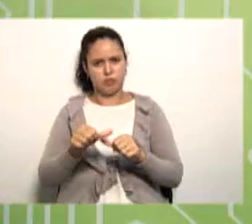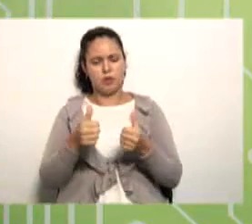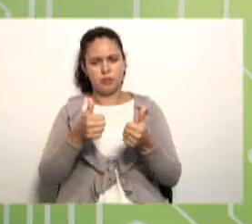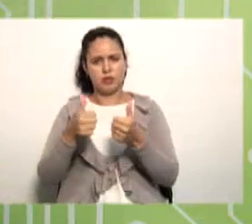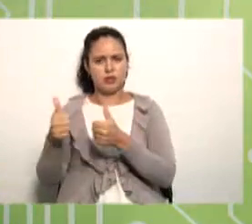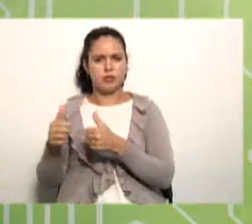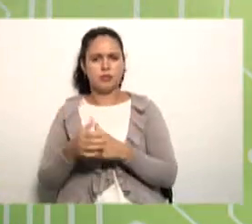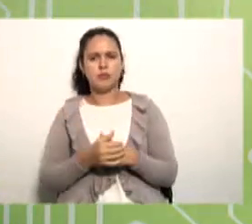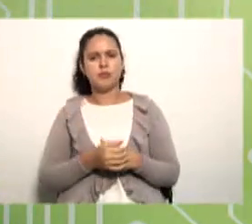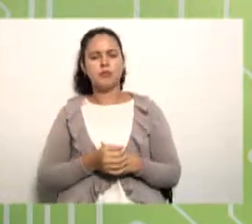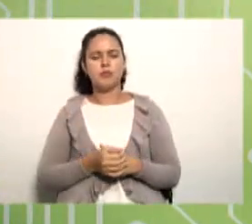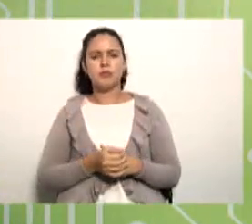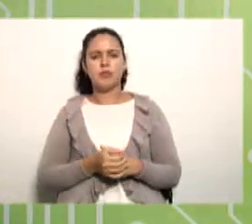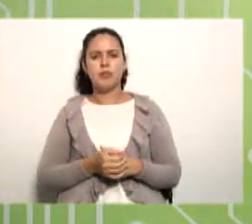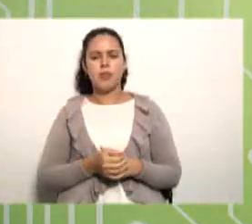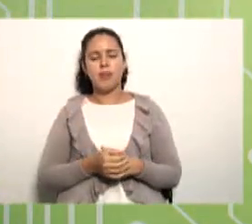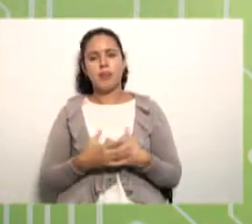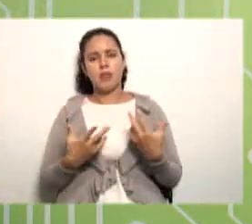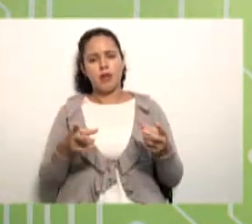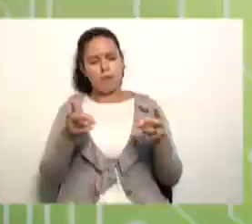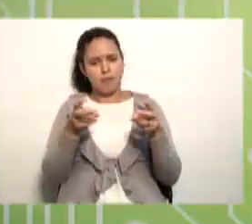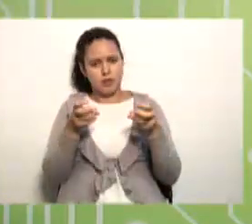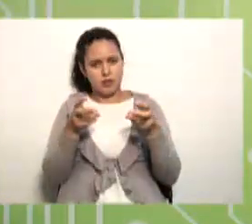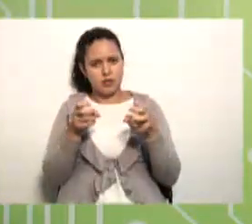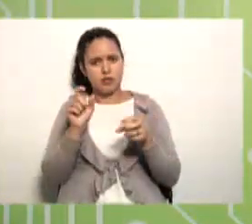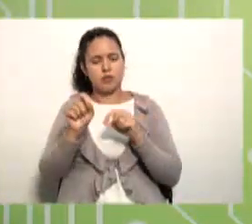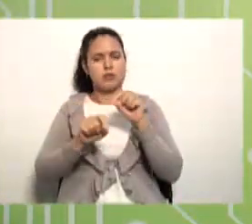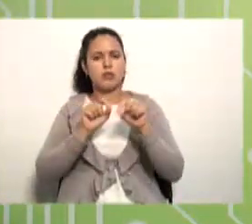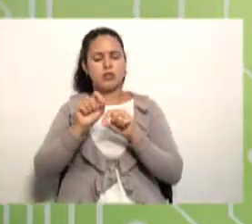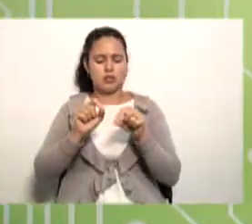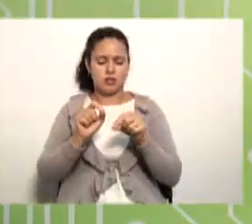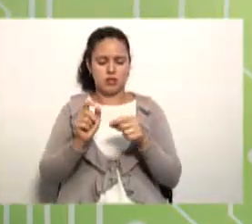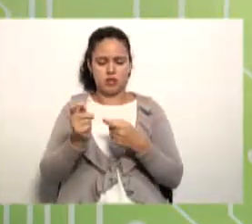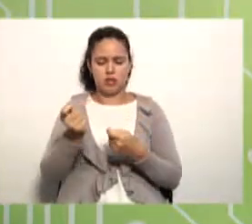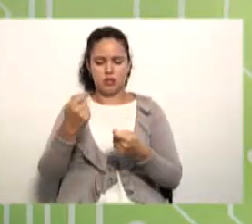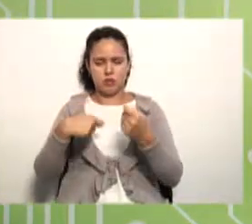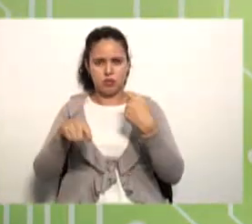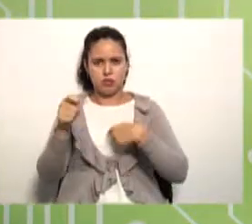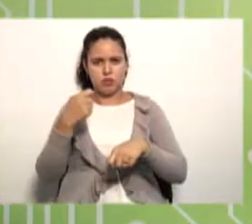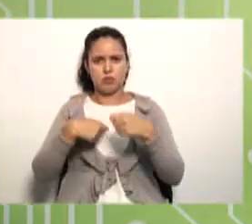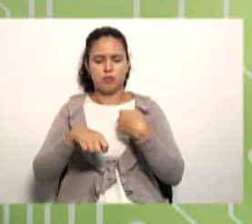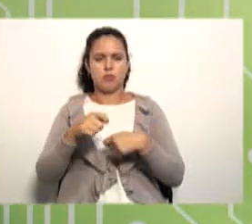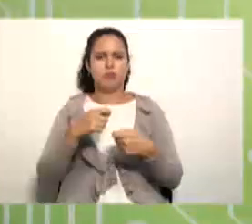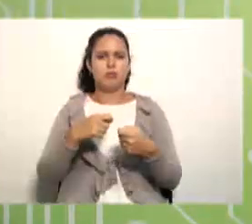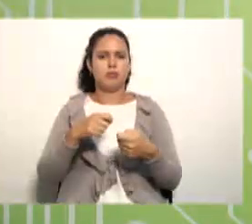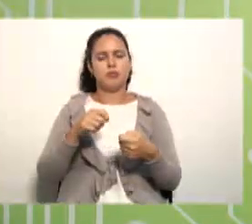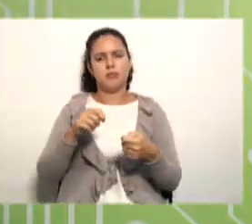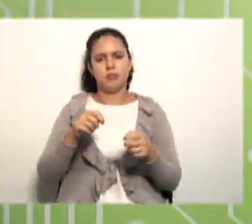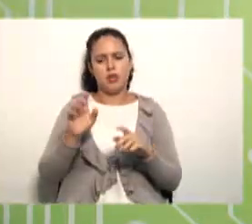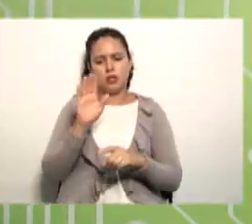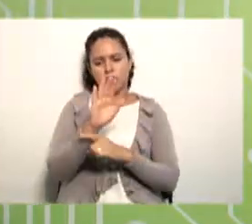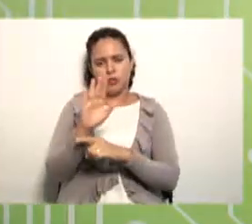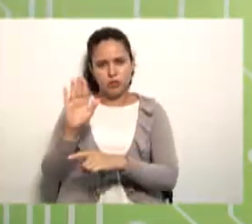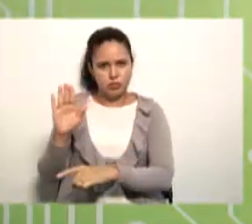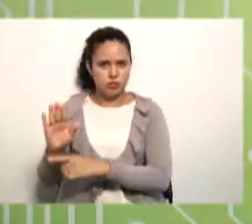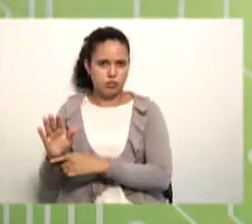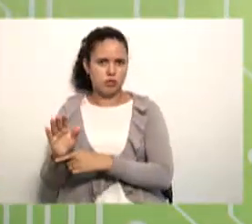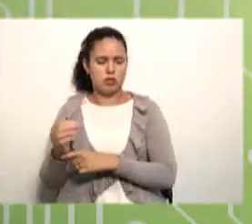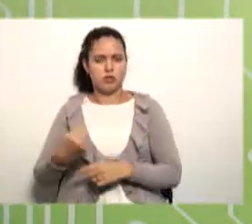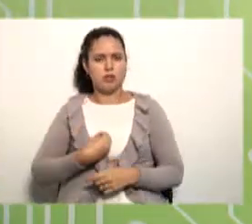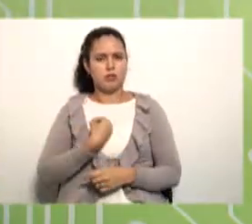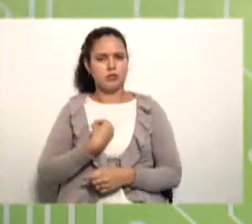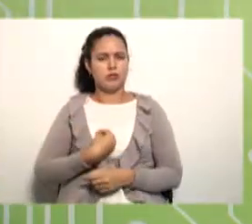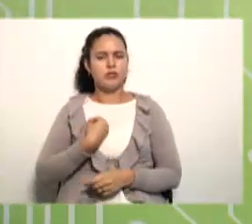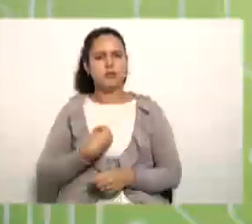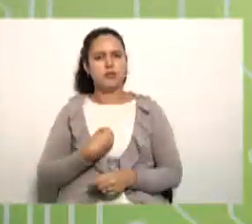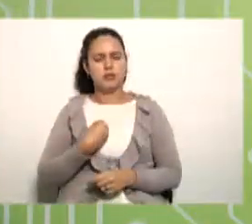interessante isso, né? E a gente percebe como a economia trata de coisas muito relativas. A gente entende qualidade de vida como padrão de vida no sentido de